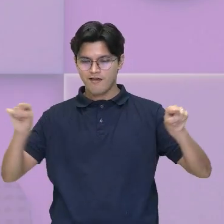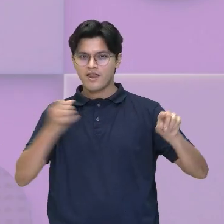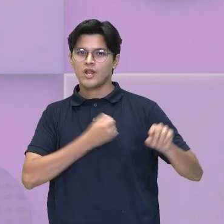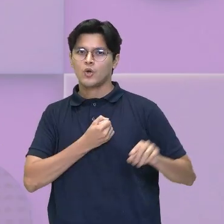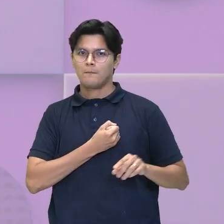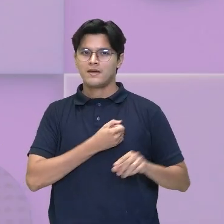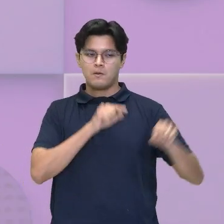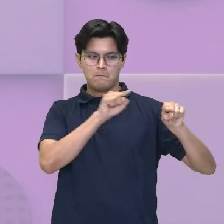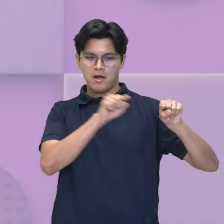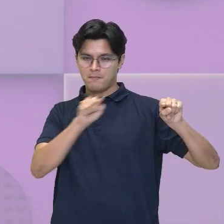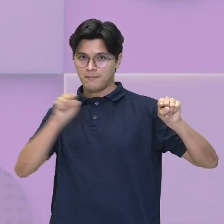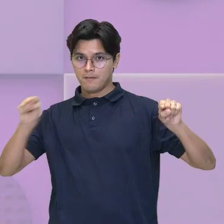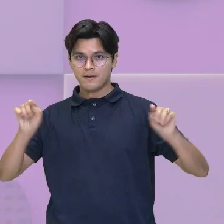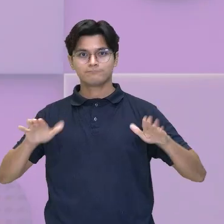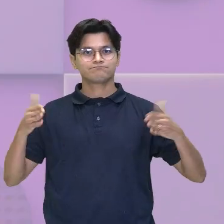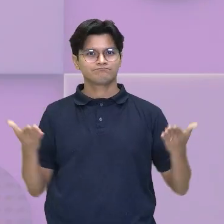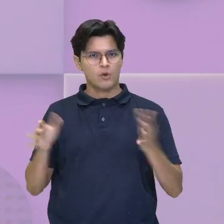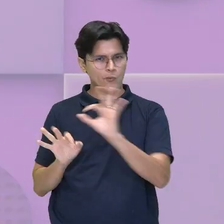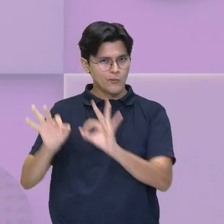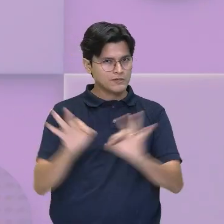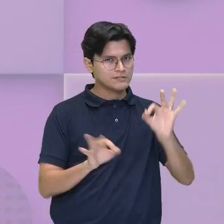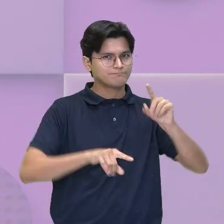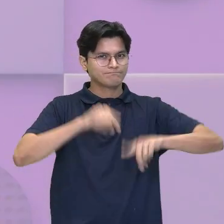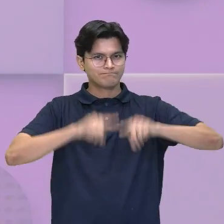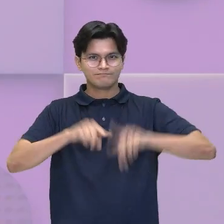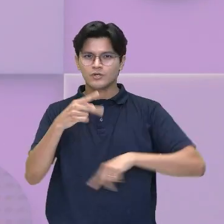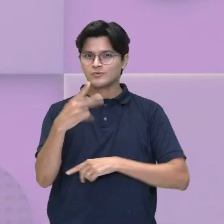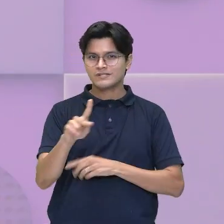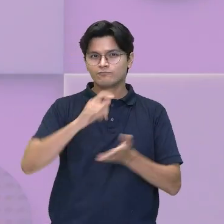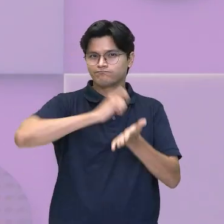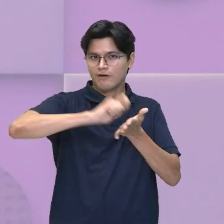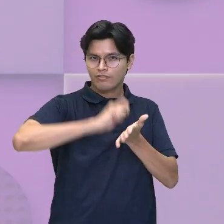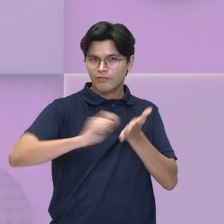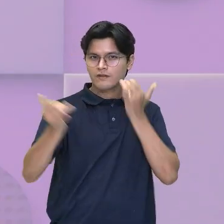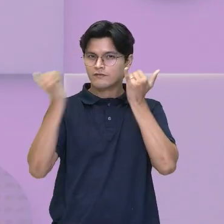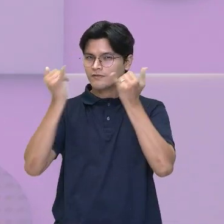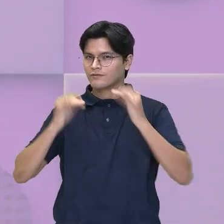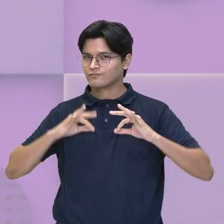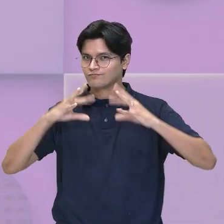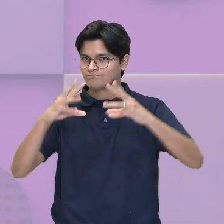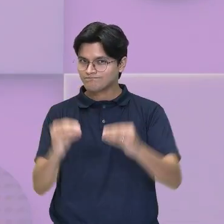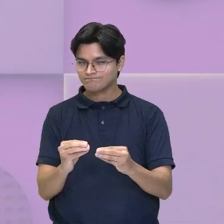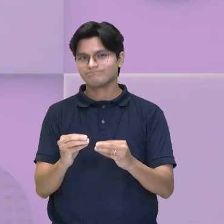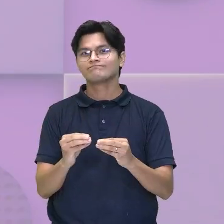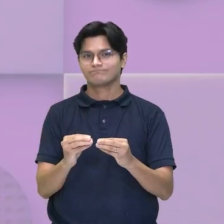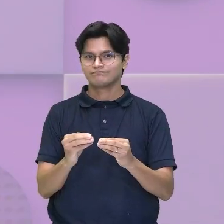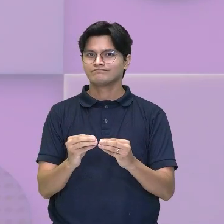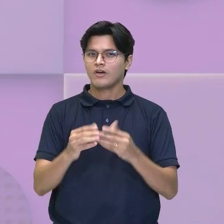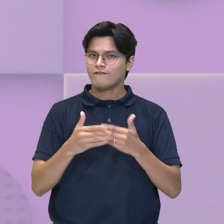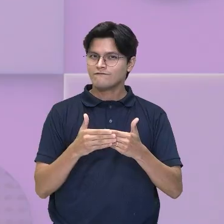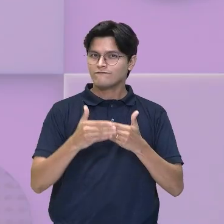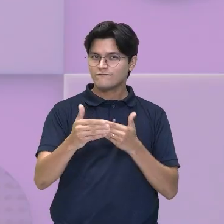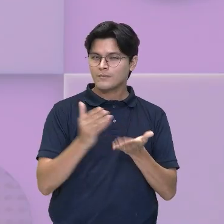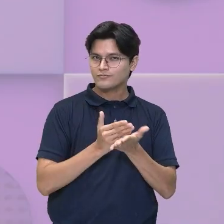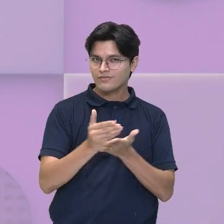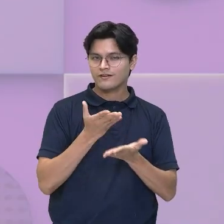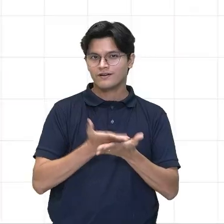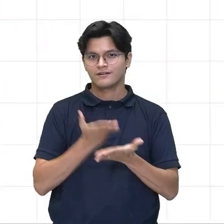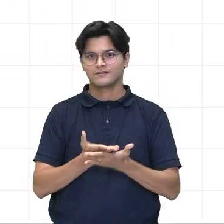numérica. Então, organize seu material, anote tudo na nossa aula e, sem mais demora, vamos começar a nossa